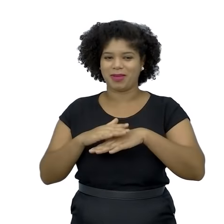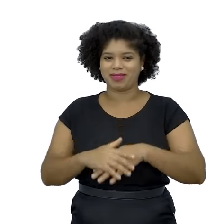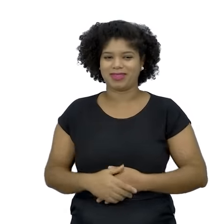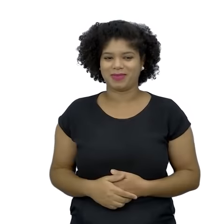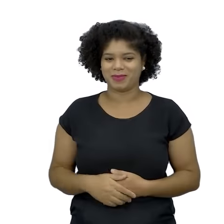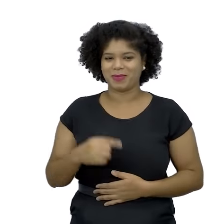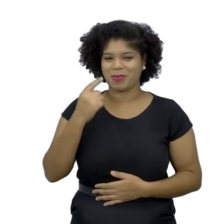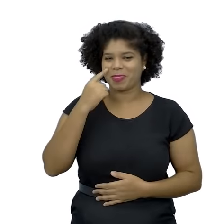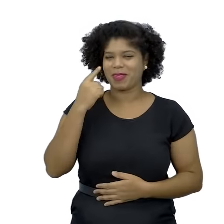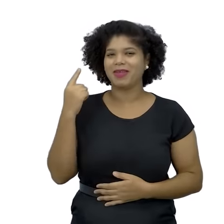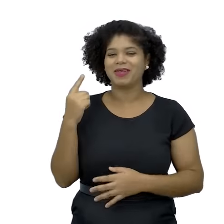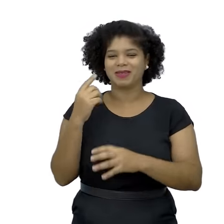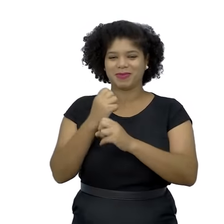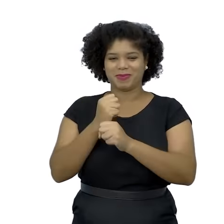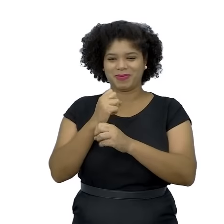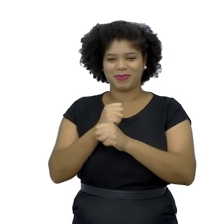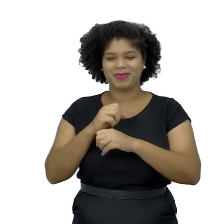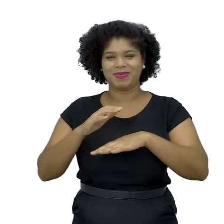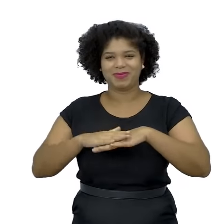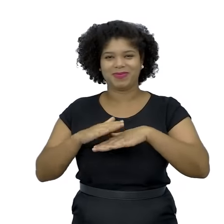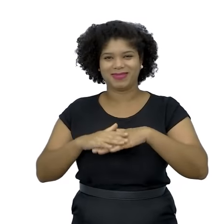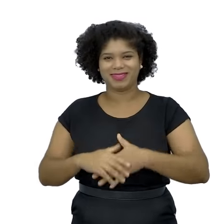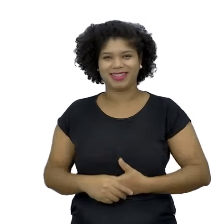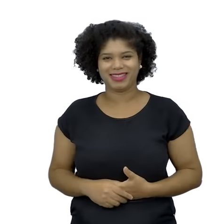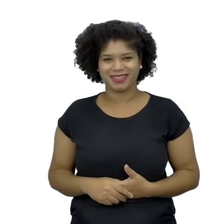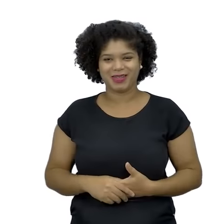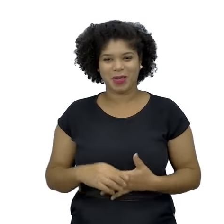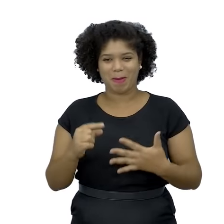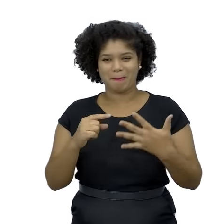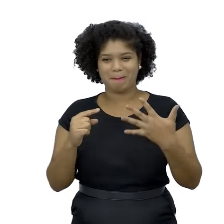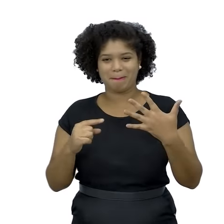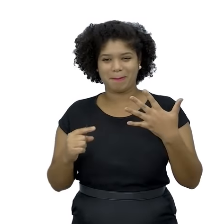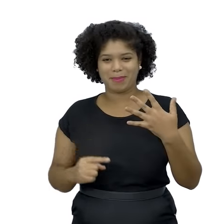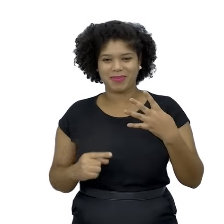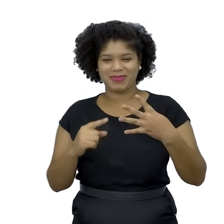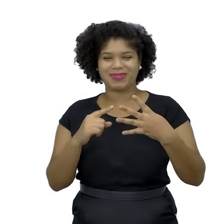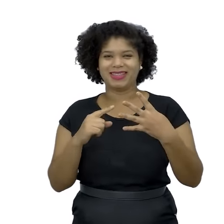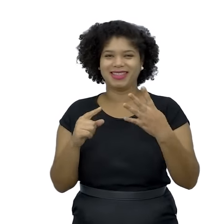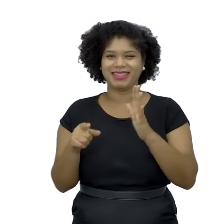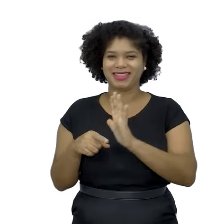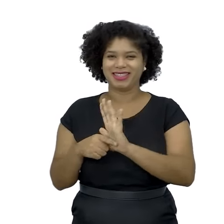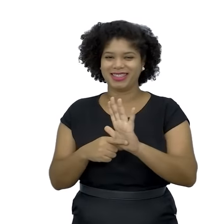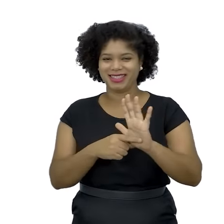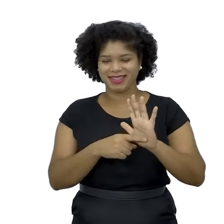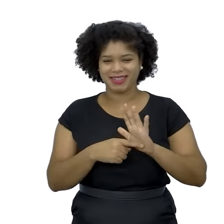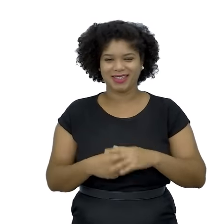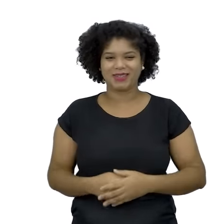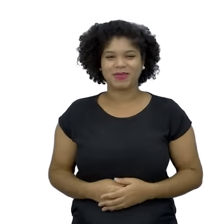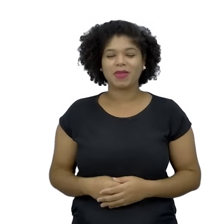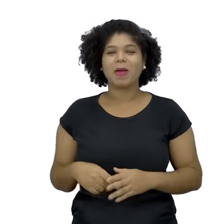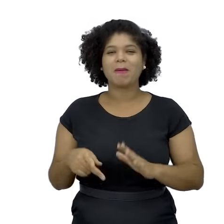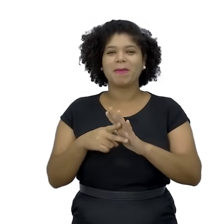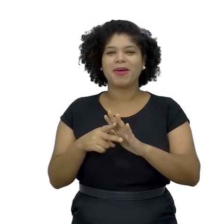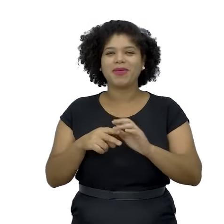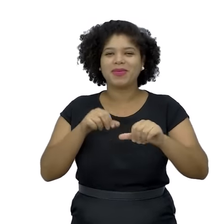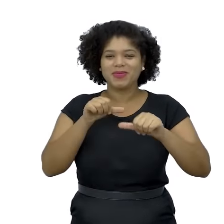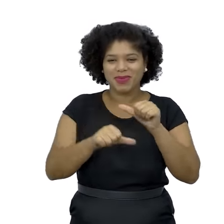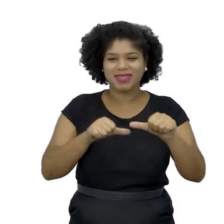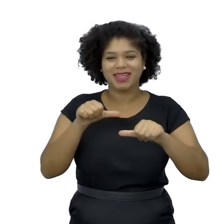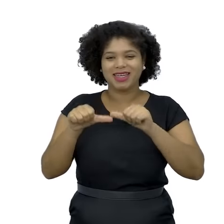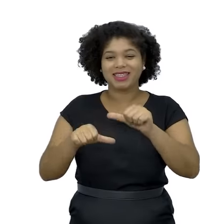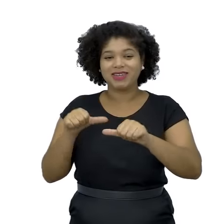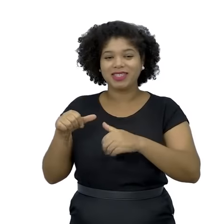envolve adição e subtração, com diferentes significados, no caso da composição, transformação e